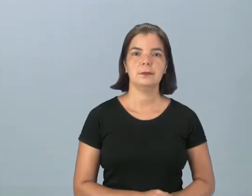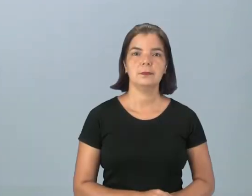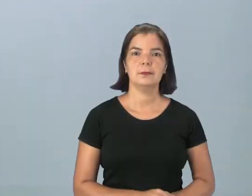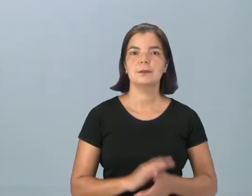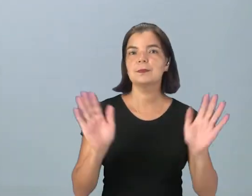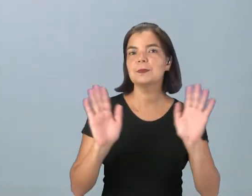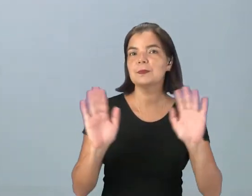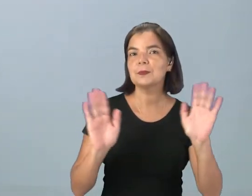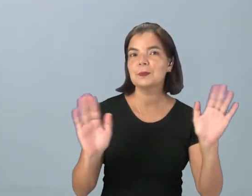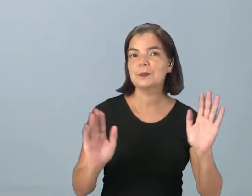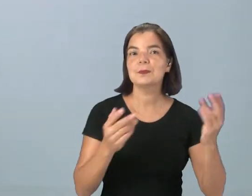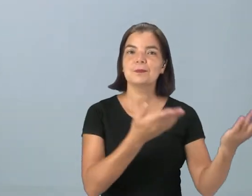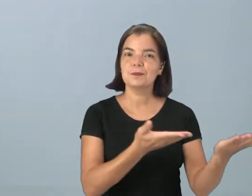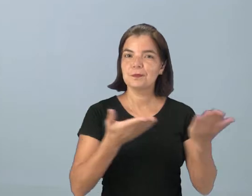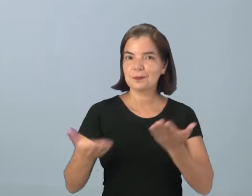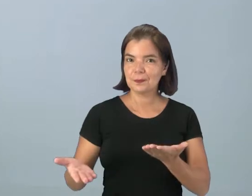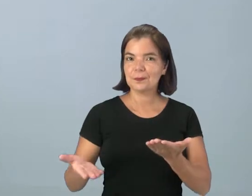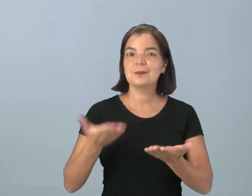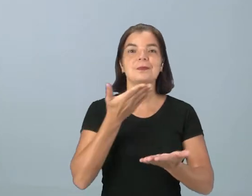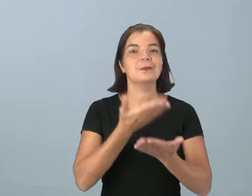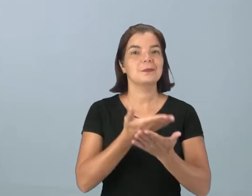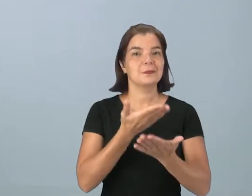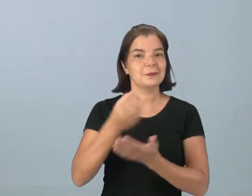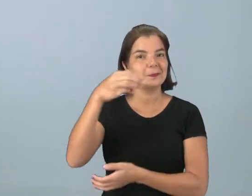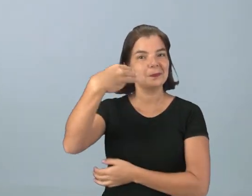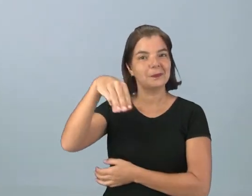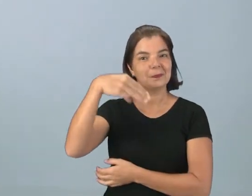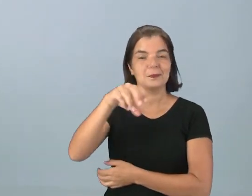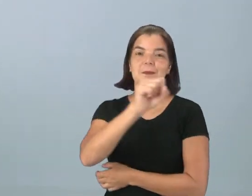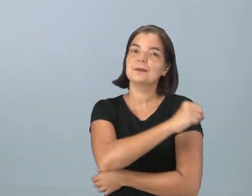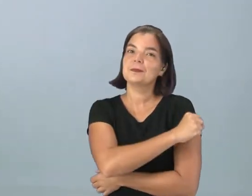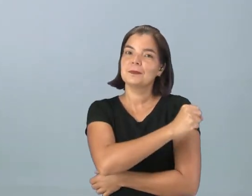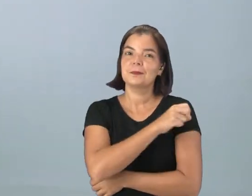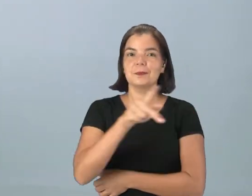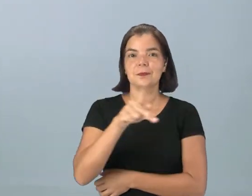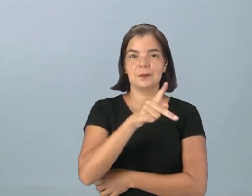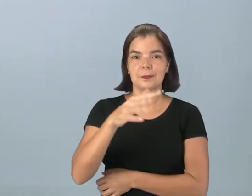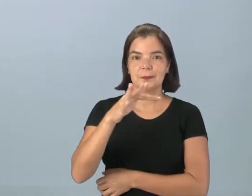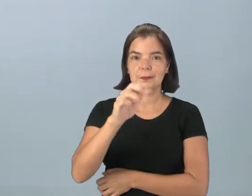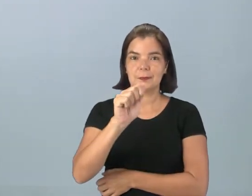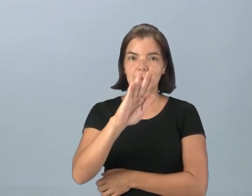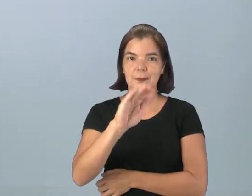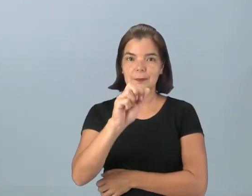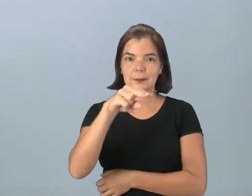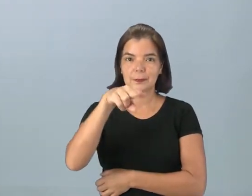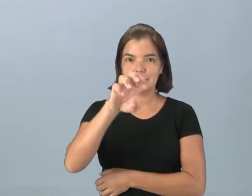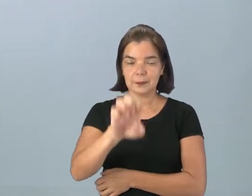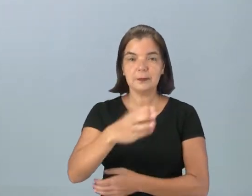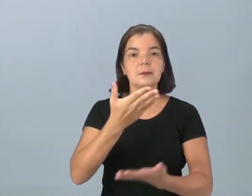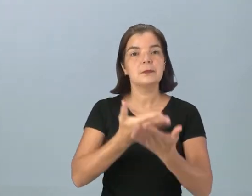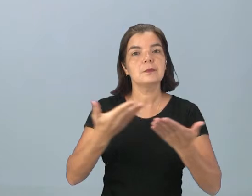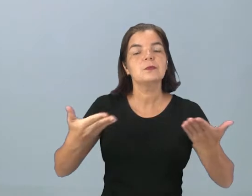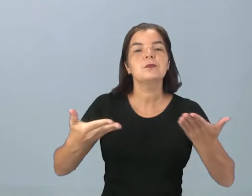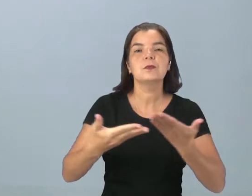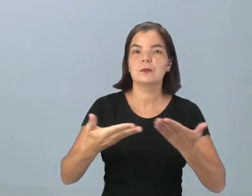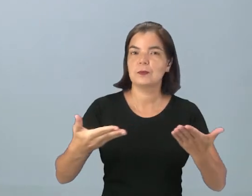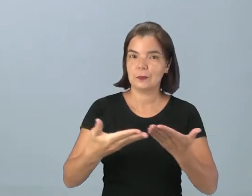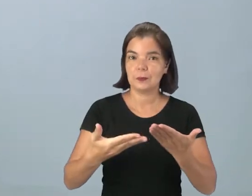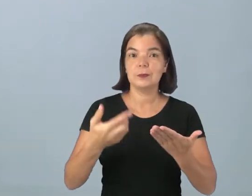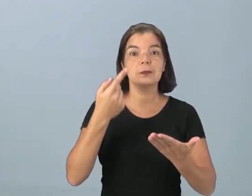Olá, sejam bem-vindos a mais uma aula de matemática do 8º ano. Eu sou a professora Fabiane Farias e na nossa aula de hoje nós